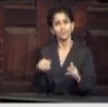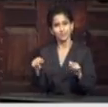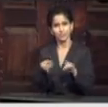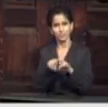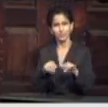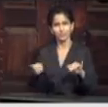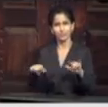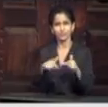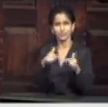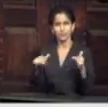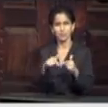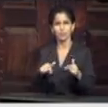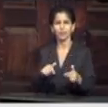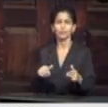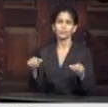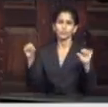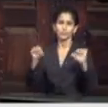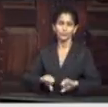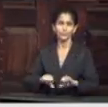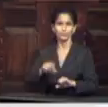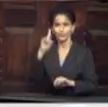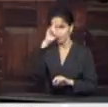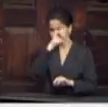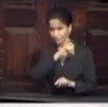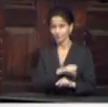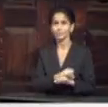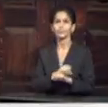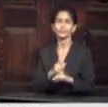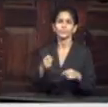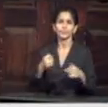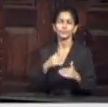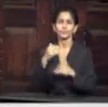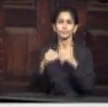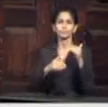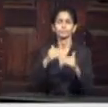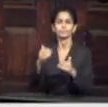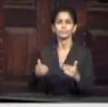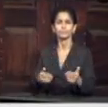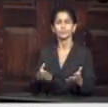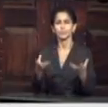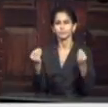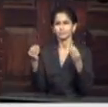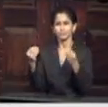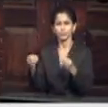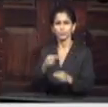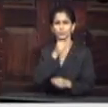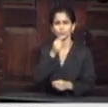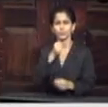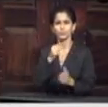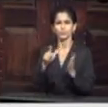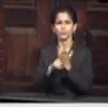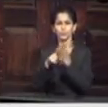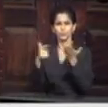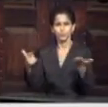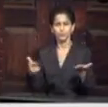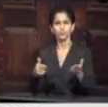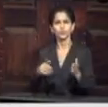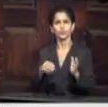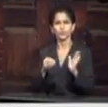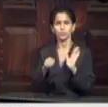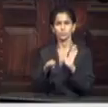uma sede que parece que você está em Dubai, a preço da demissão de dezenas de jornalistas. Foi por causa do